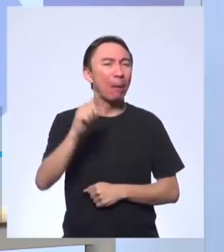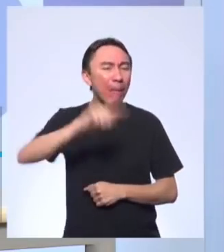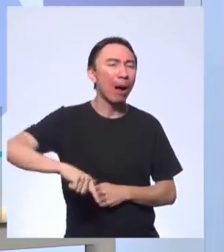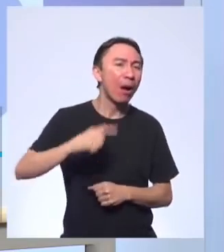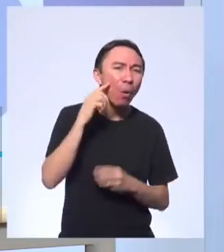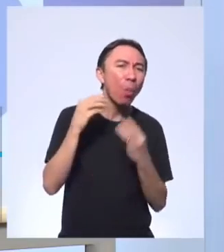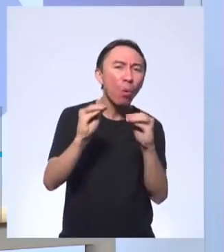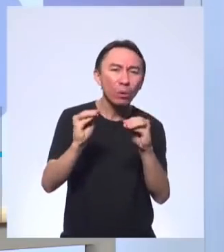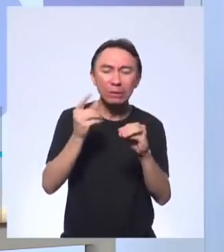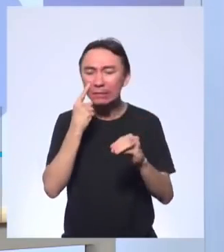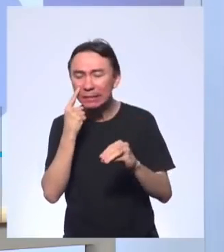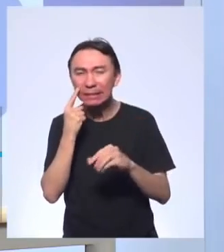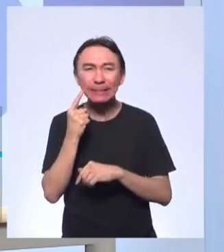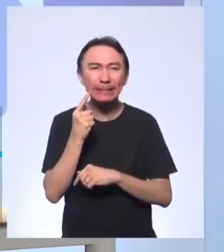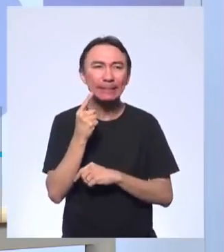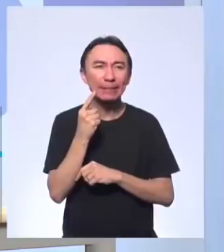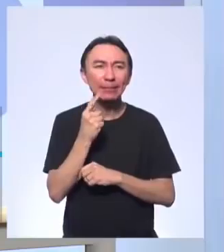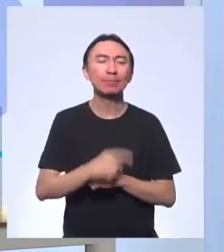aqui,